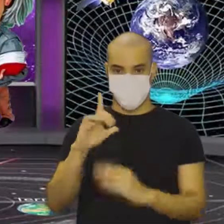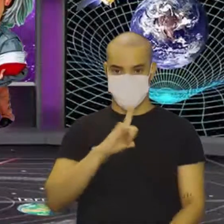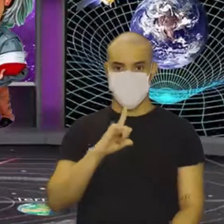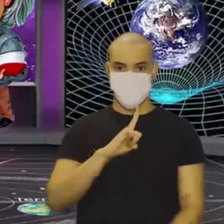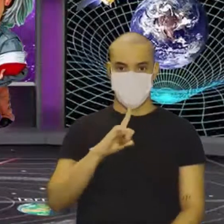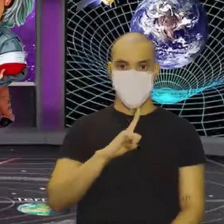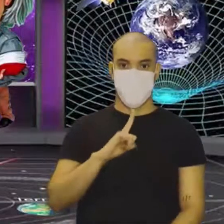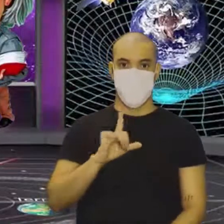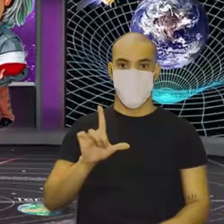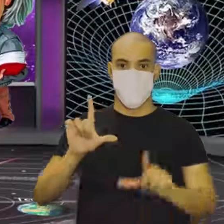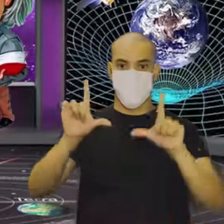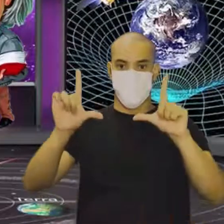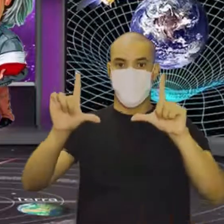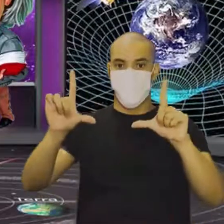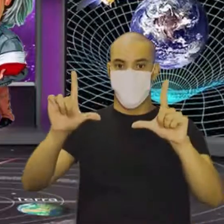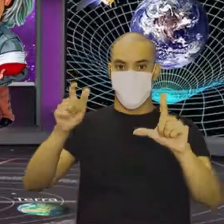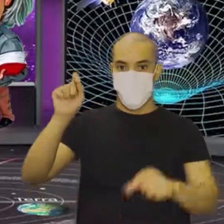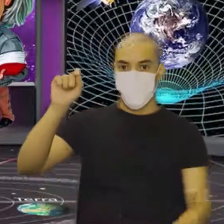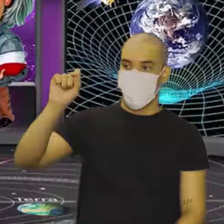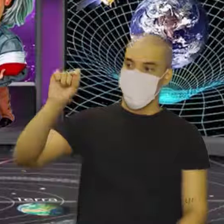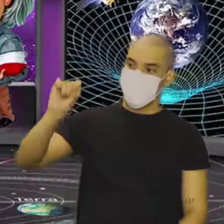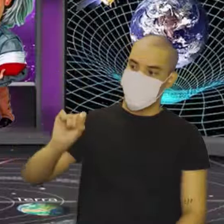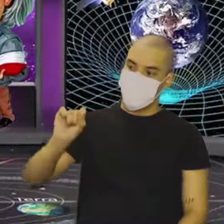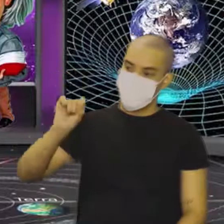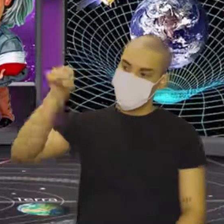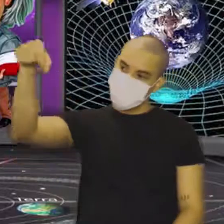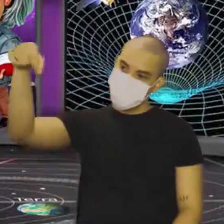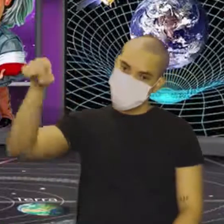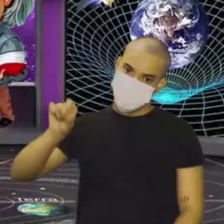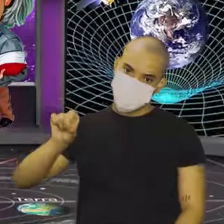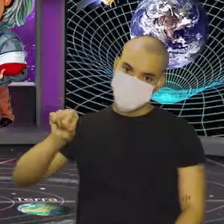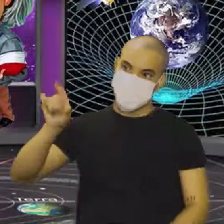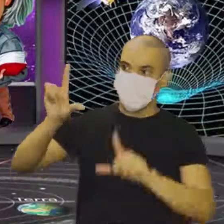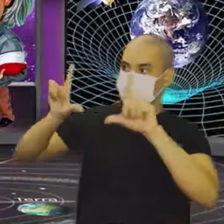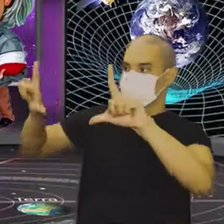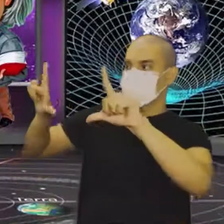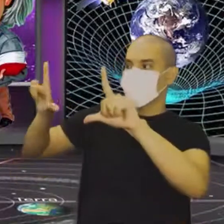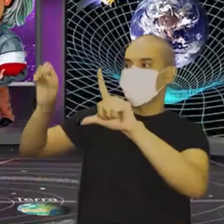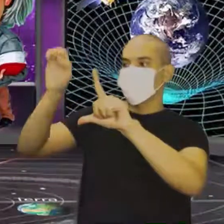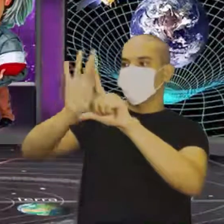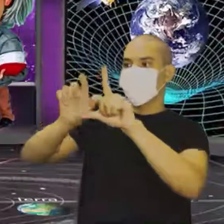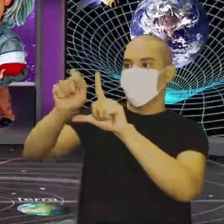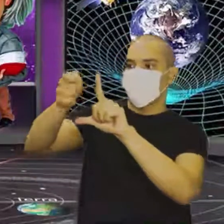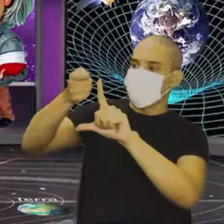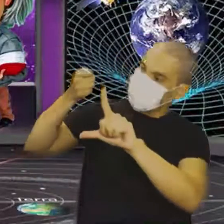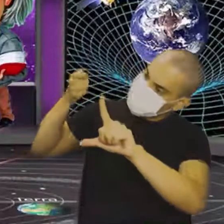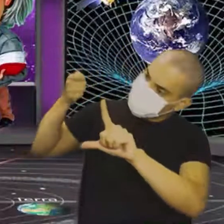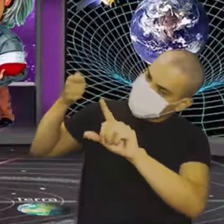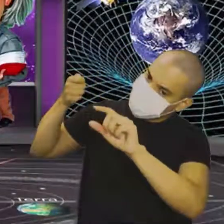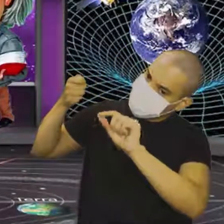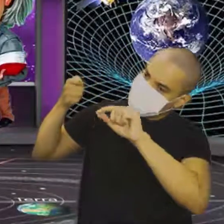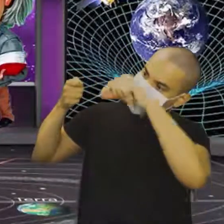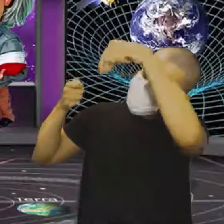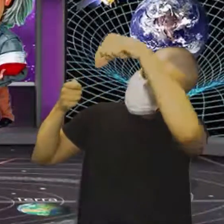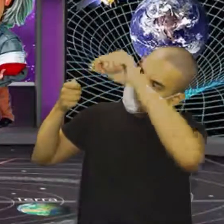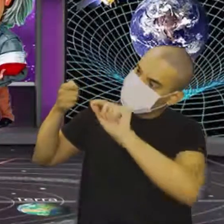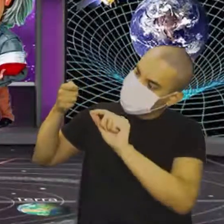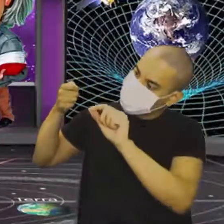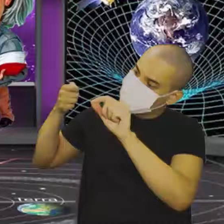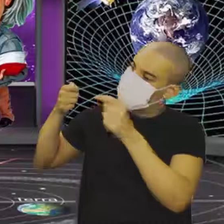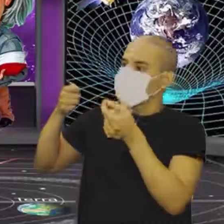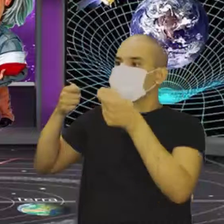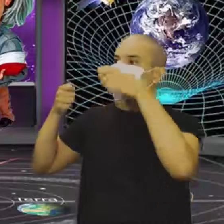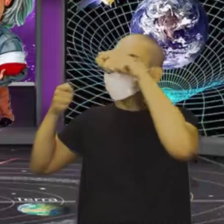o disjuntor, é aquele objetozinho preto ali, que fica dentro lá do quadro de distribuição. Opa, ele está ligado a uma parte do